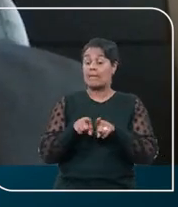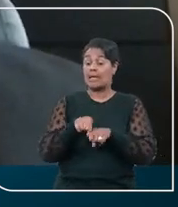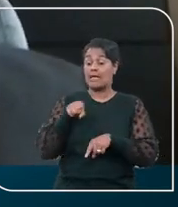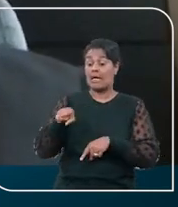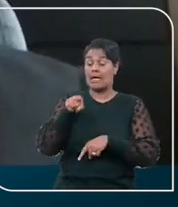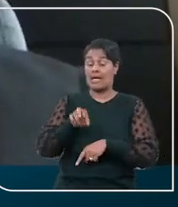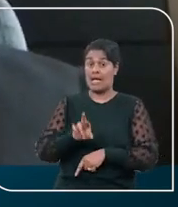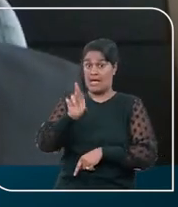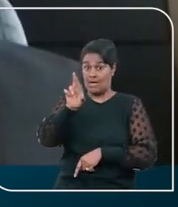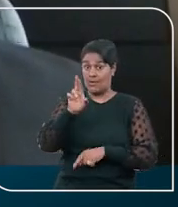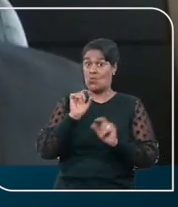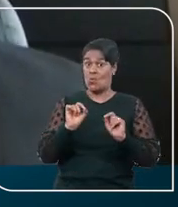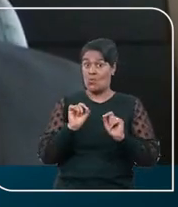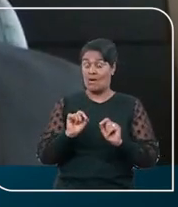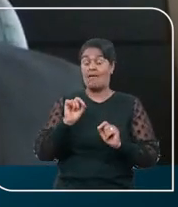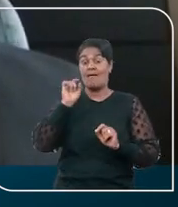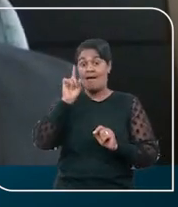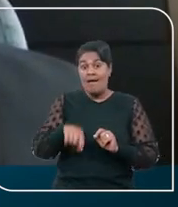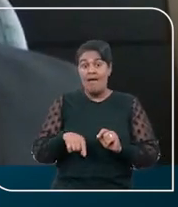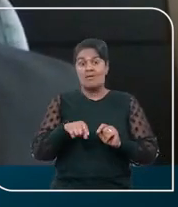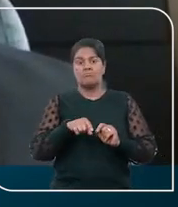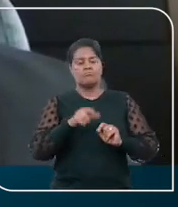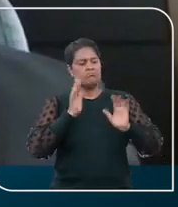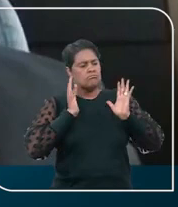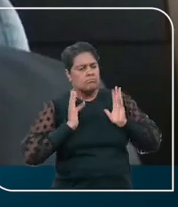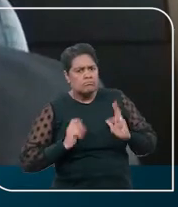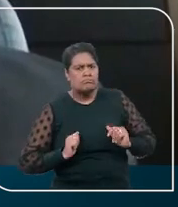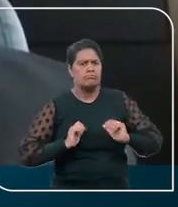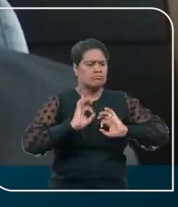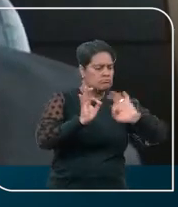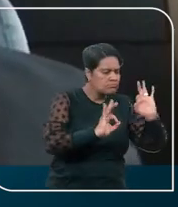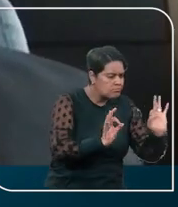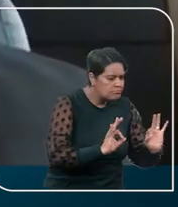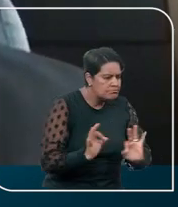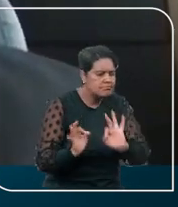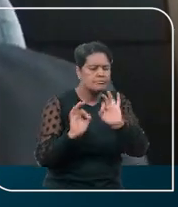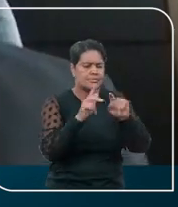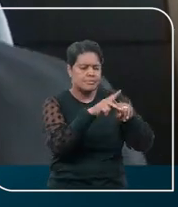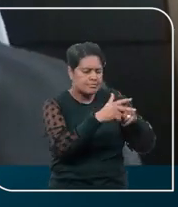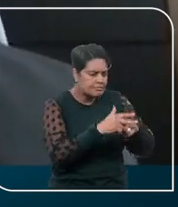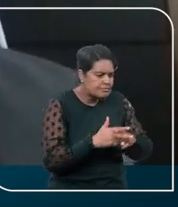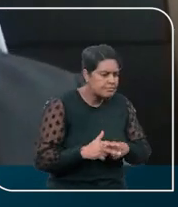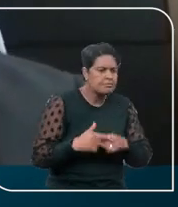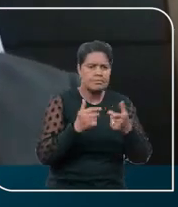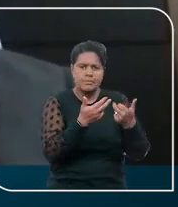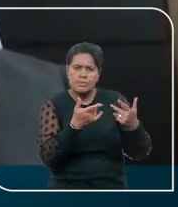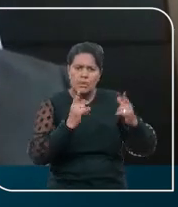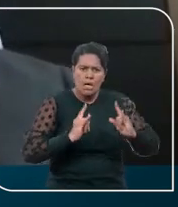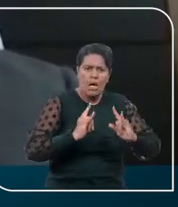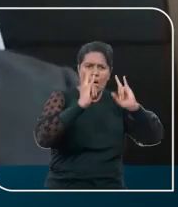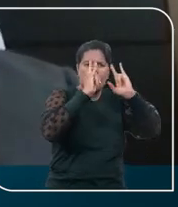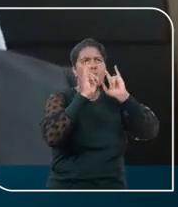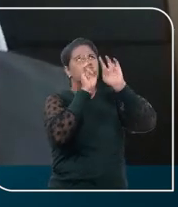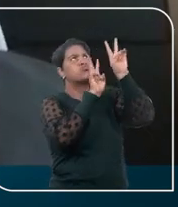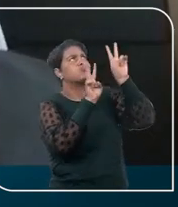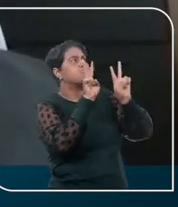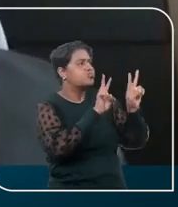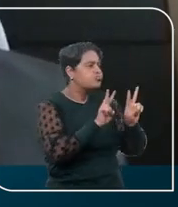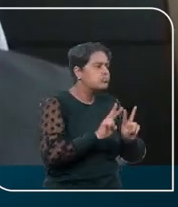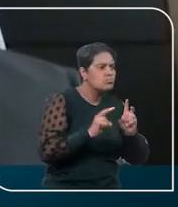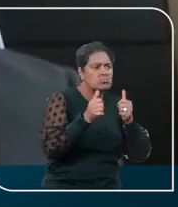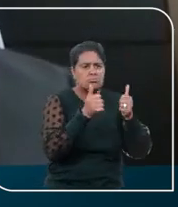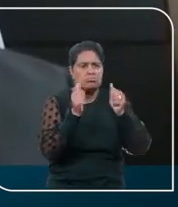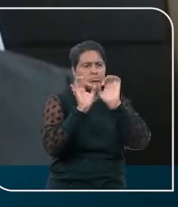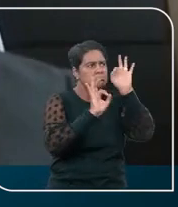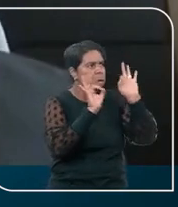pela propriedade, para realizar as manutenções nos sistemas e nas instalações prediais. Ele deve conservar, né,